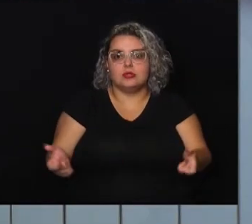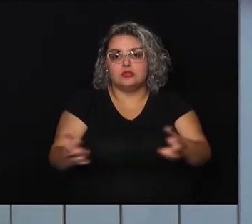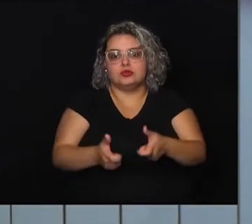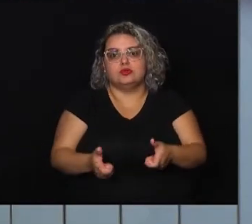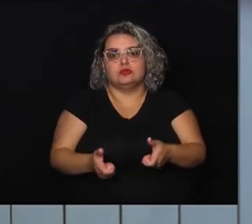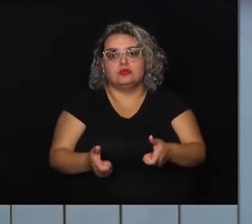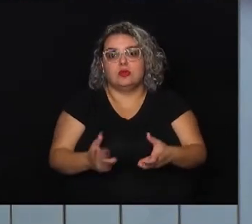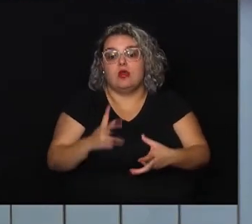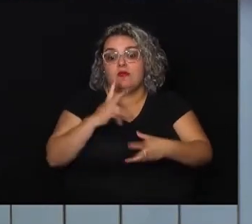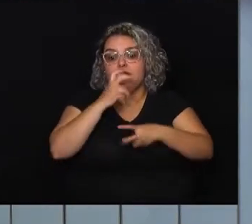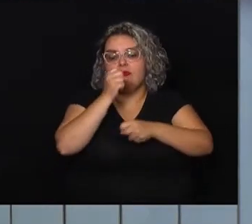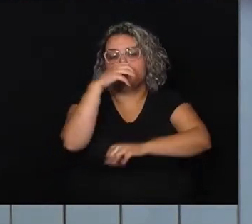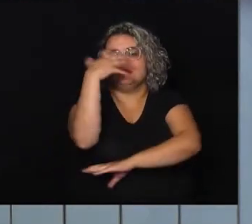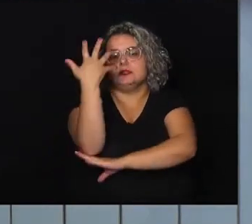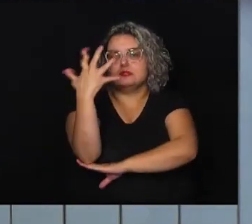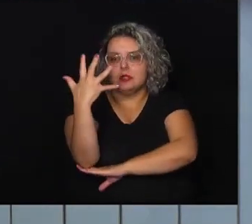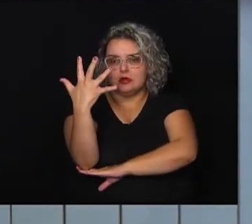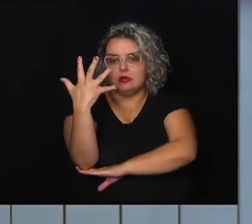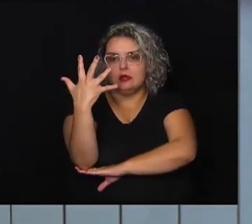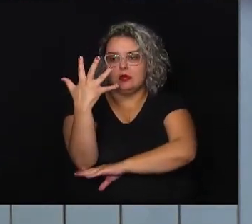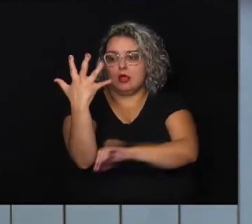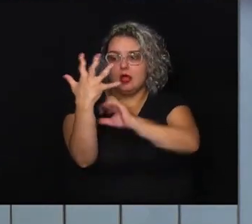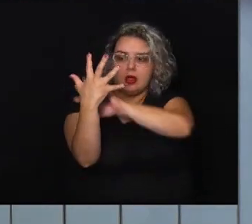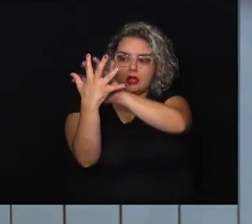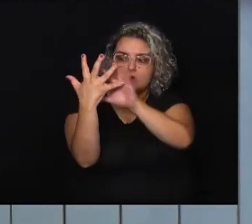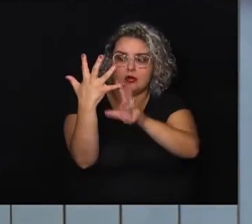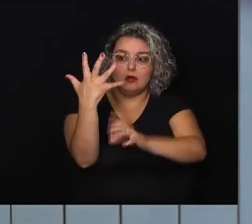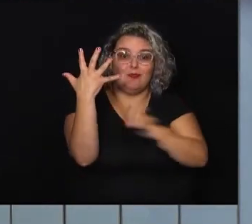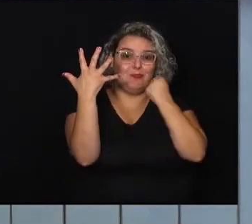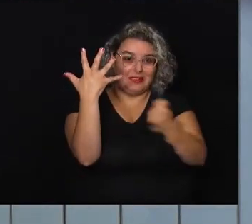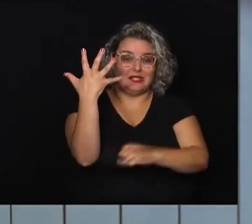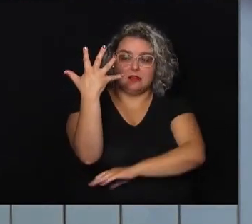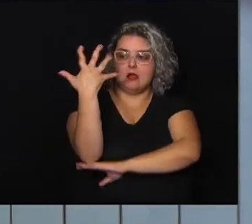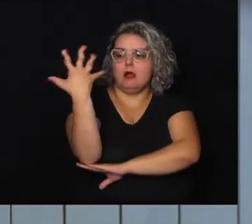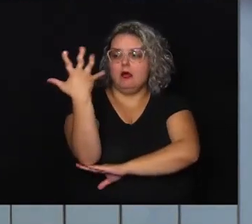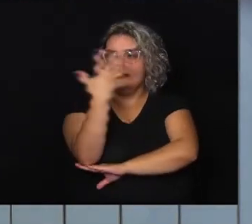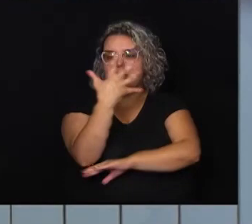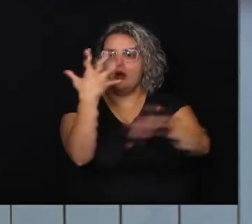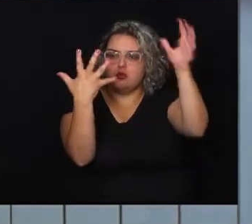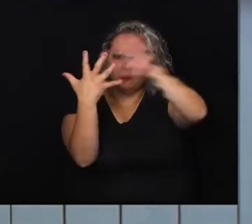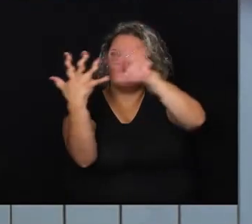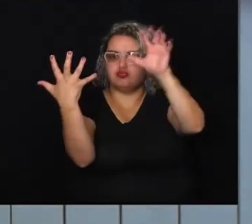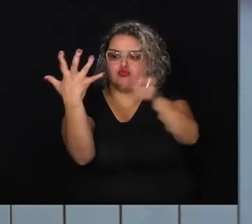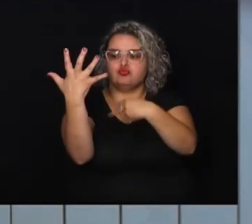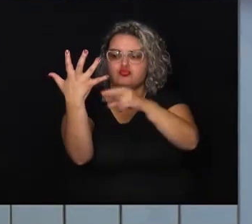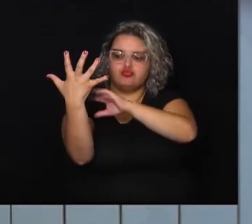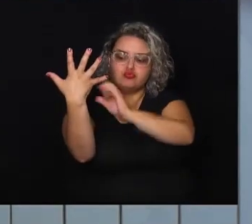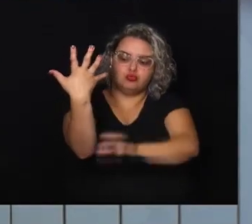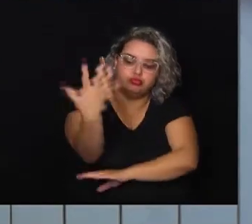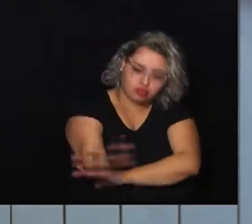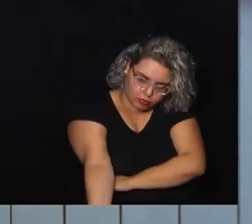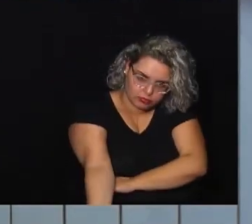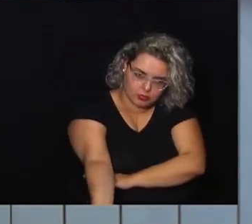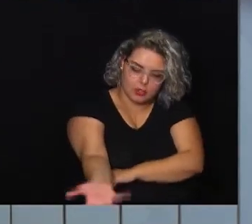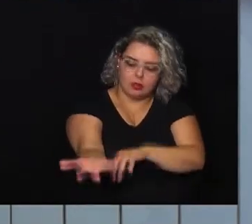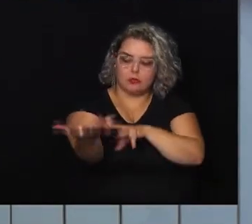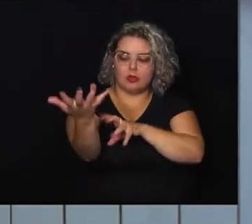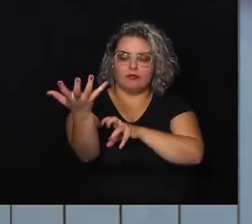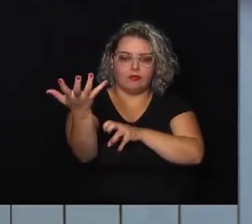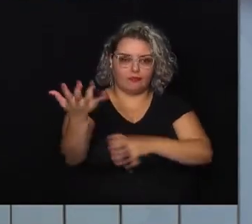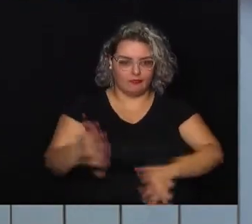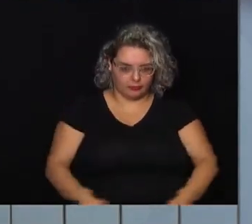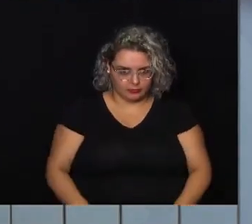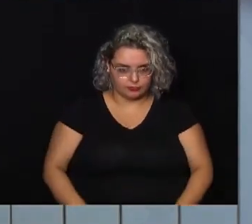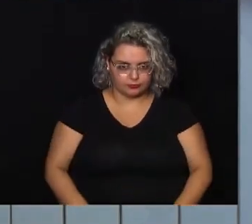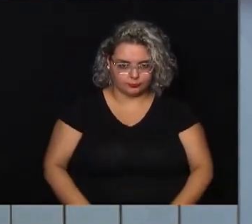das árvores, né? E aí o peso da copa das árvores com a chuva e um pequeno vento provoca essas